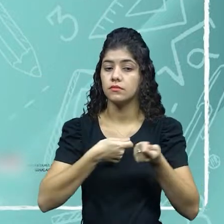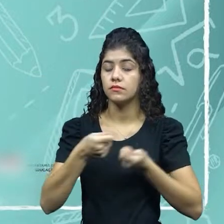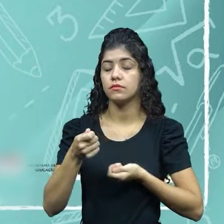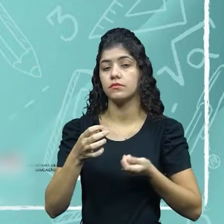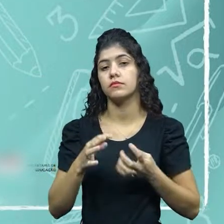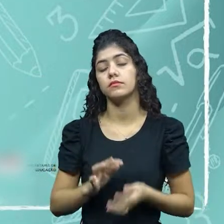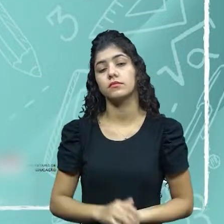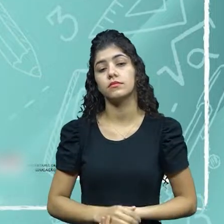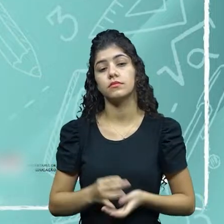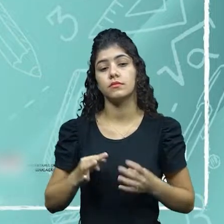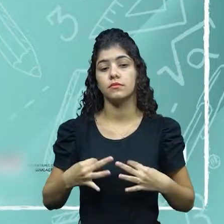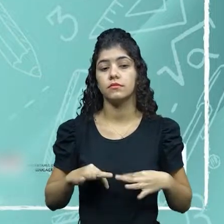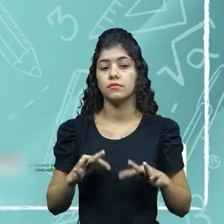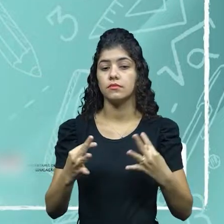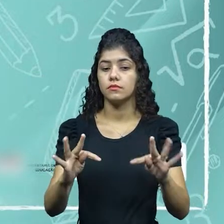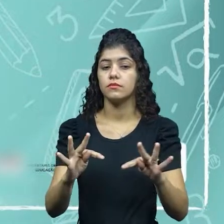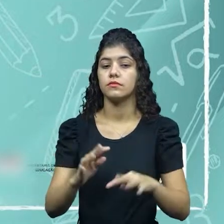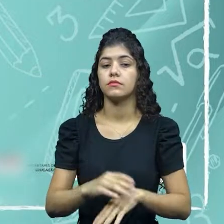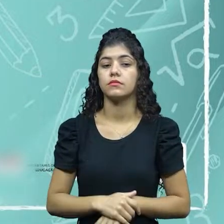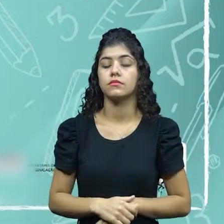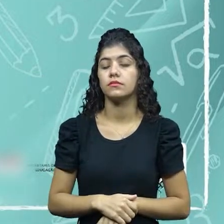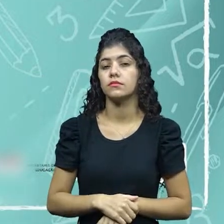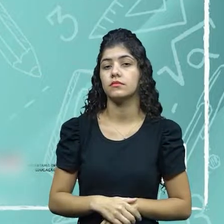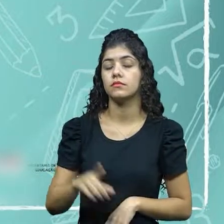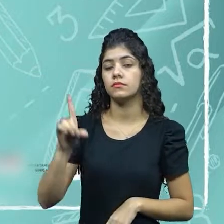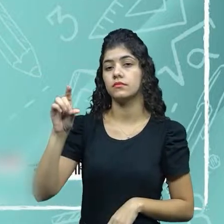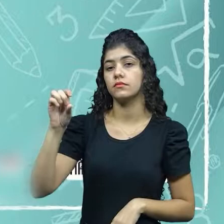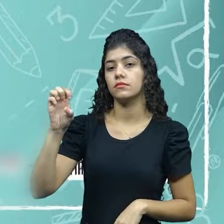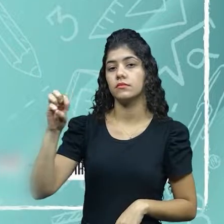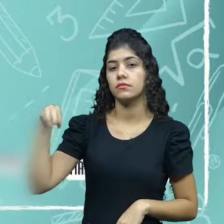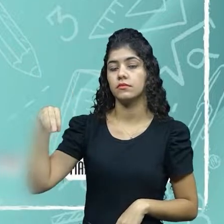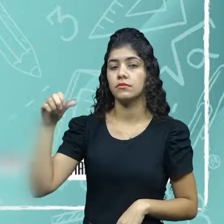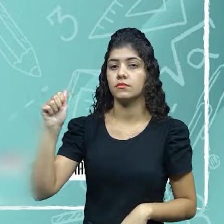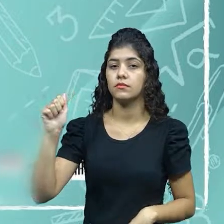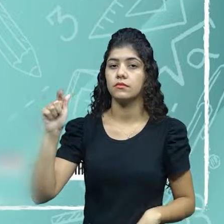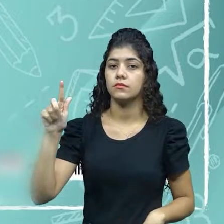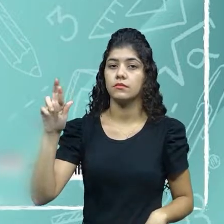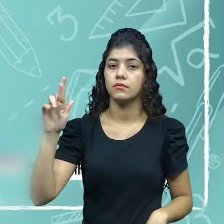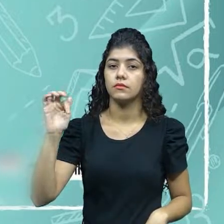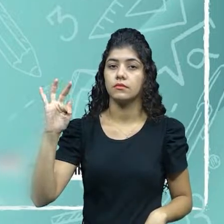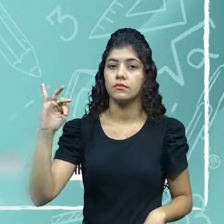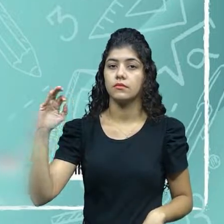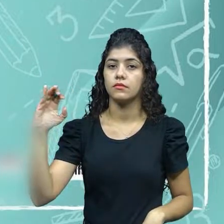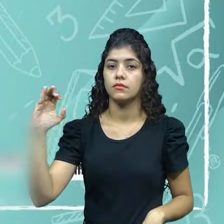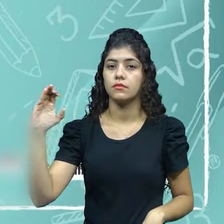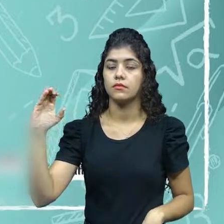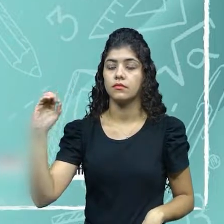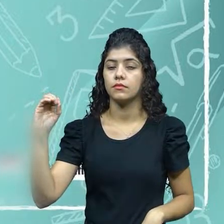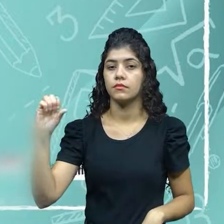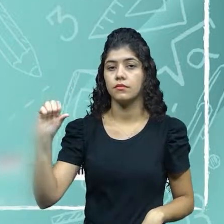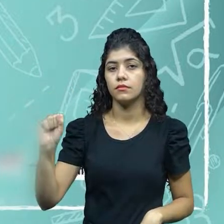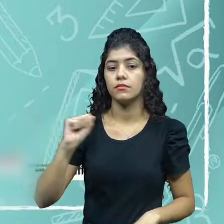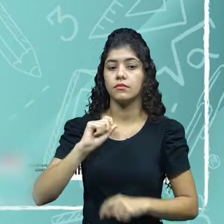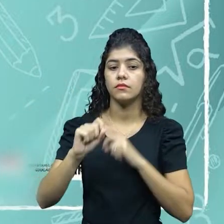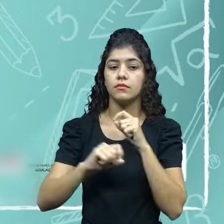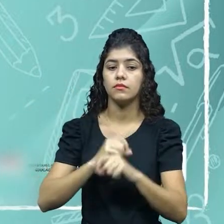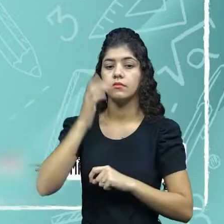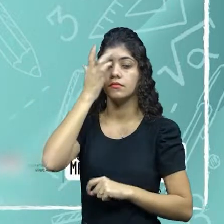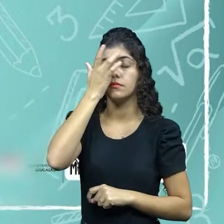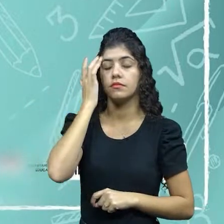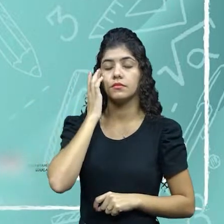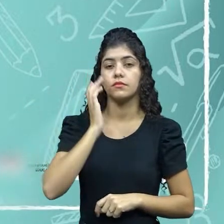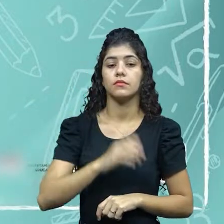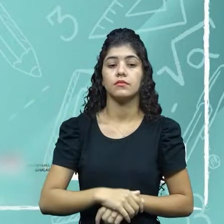influencia, fatores tecnológicos, os fatores demográficos. O que é demográficos? É questão de pessoas, tá